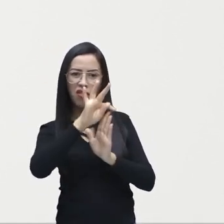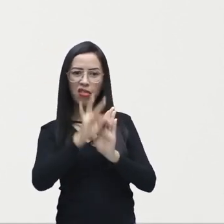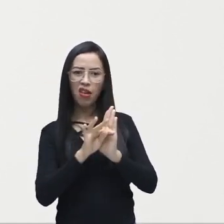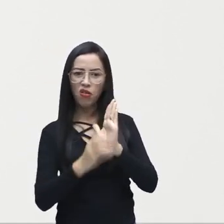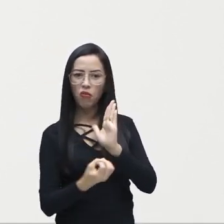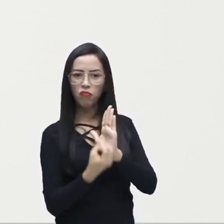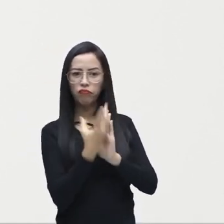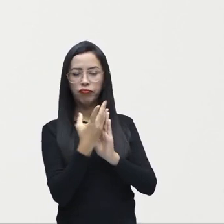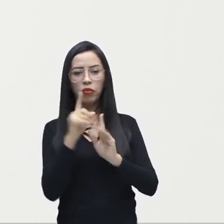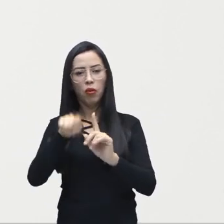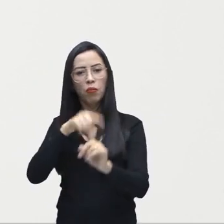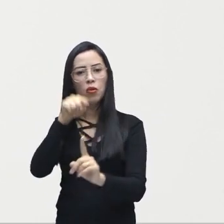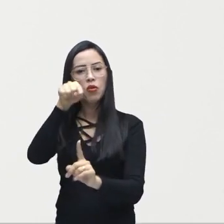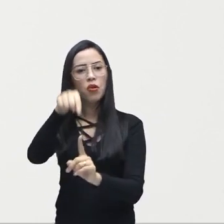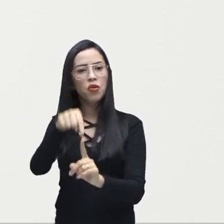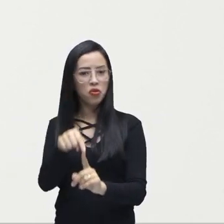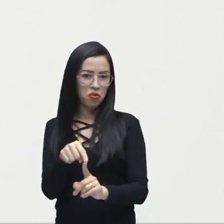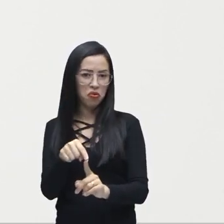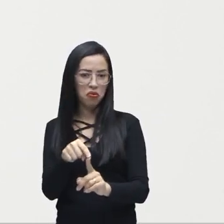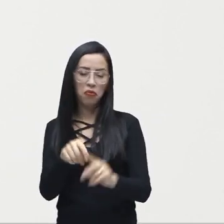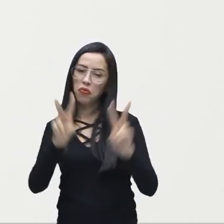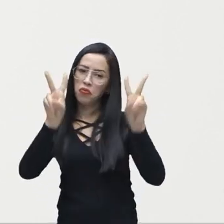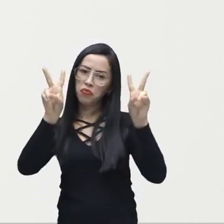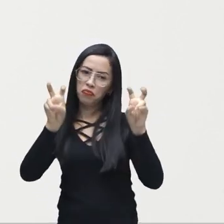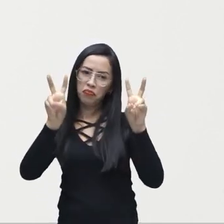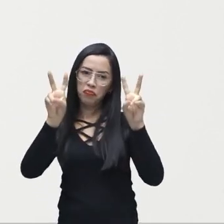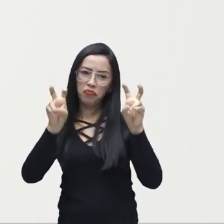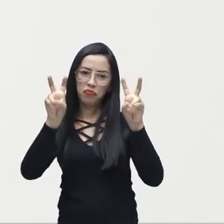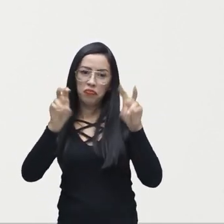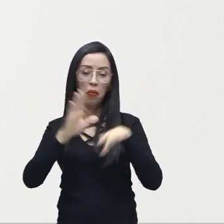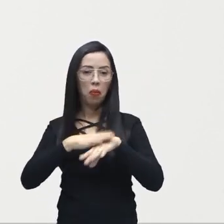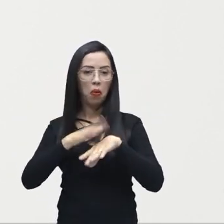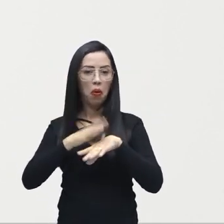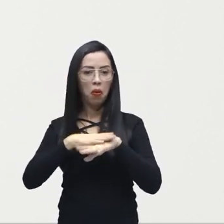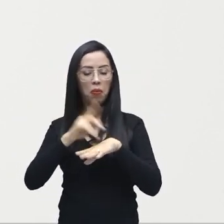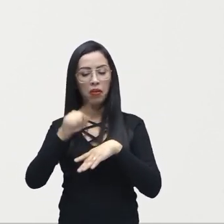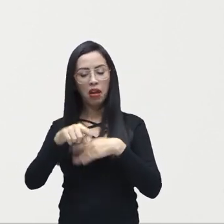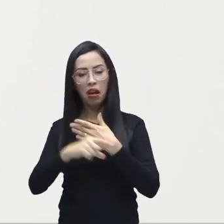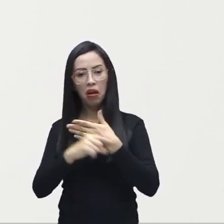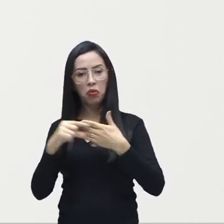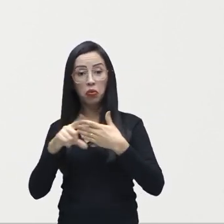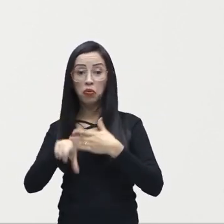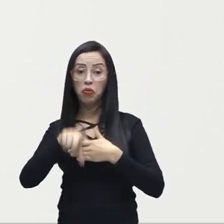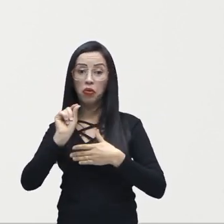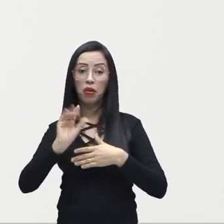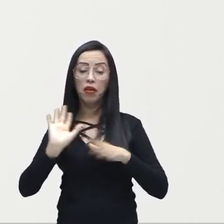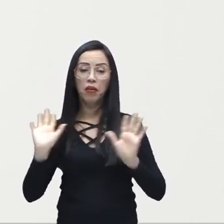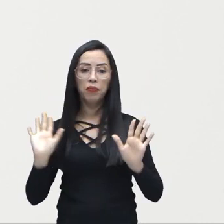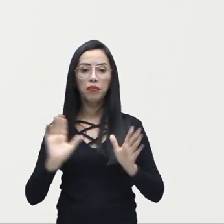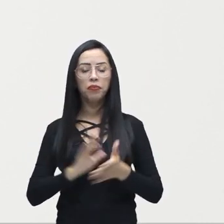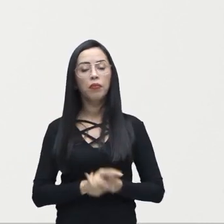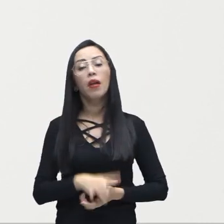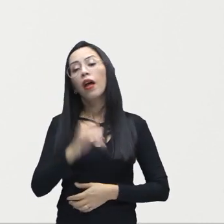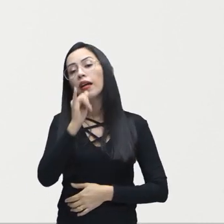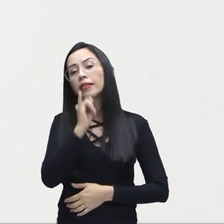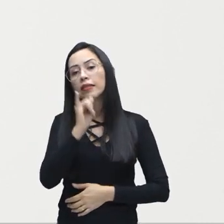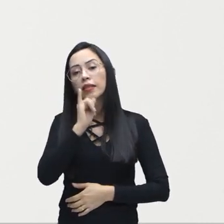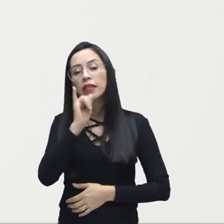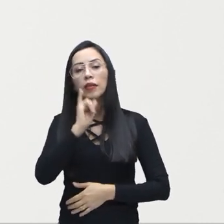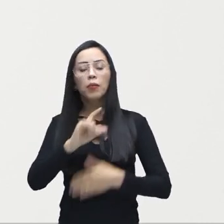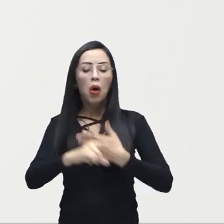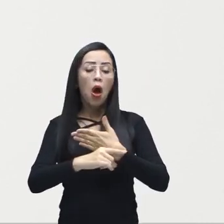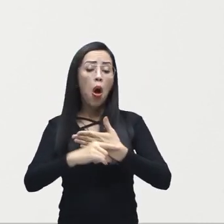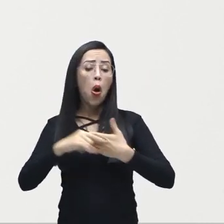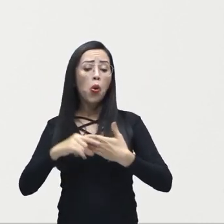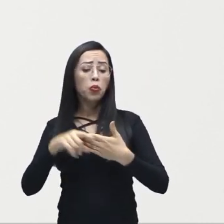de abordar aquele assunto escolhido. Então, se o autor se propõe a falar sobre desmatamento,